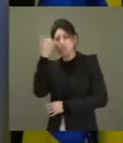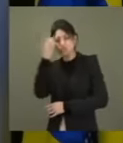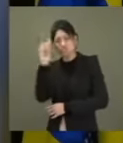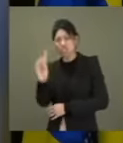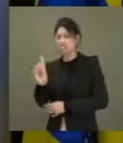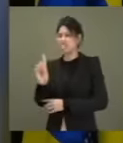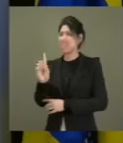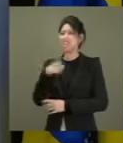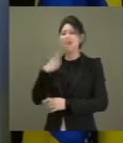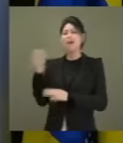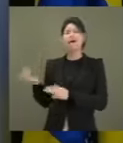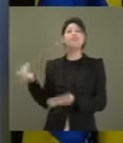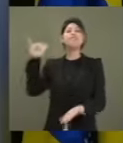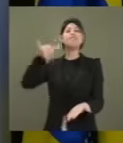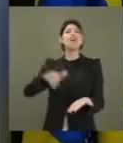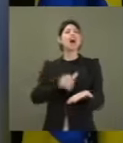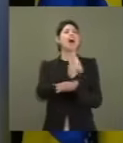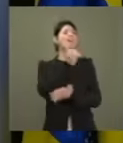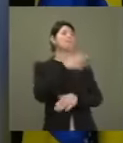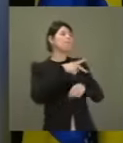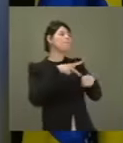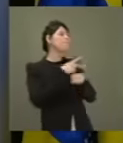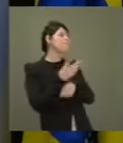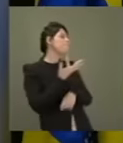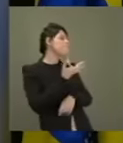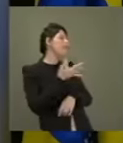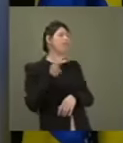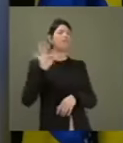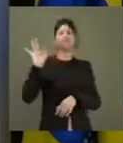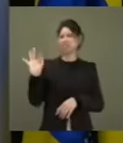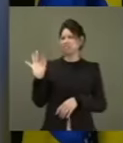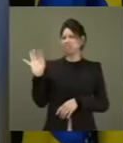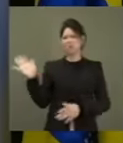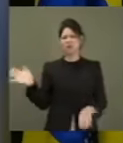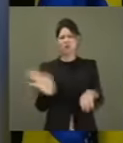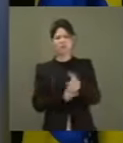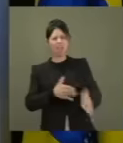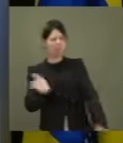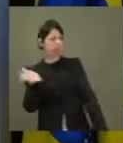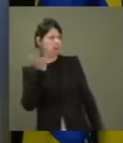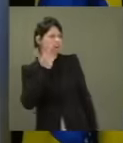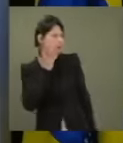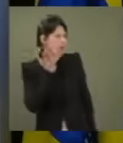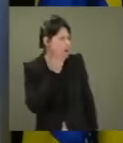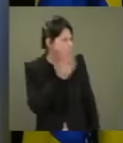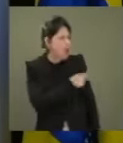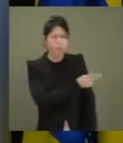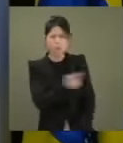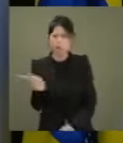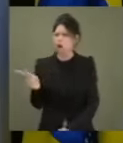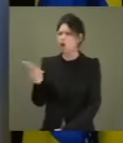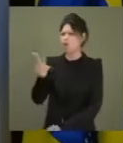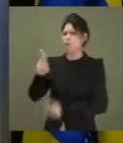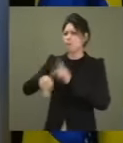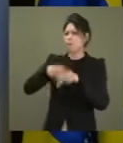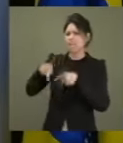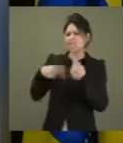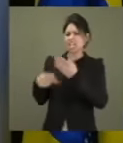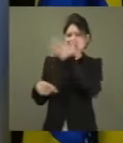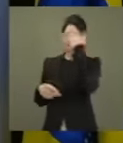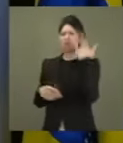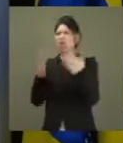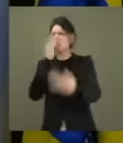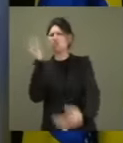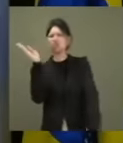a Paris, é um tapa na cara da sociedade brasileira.